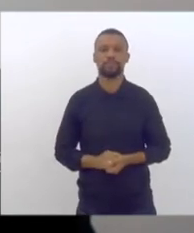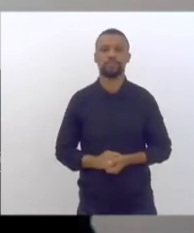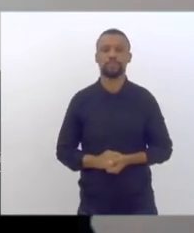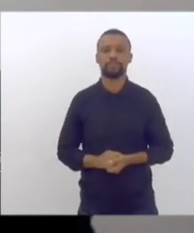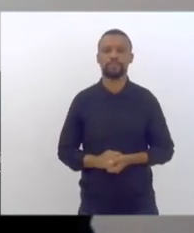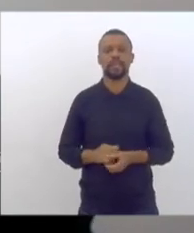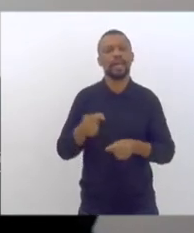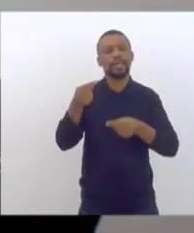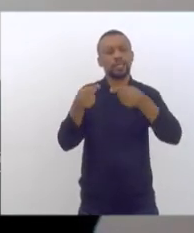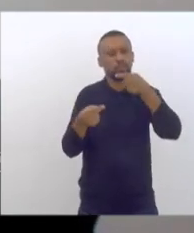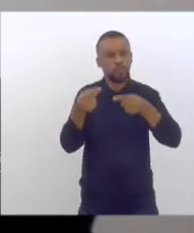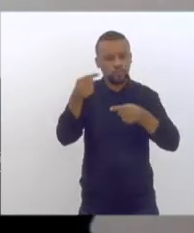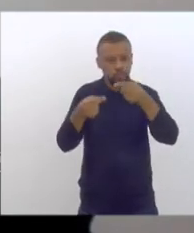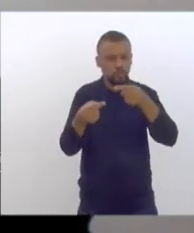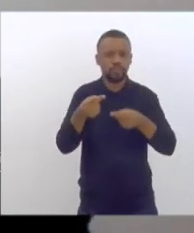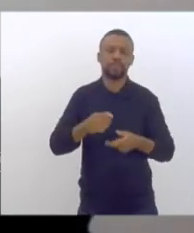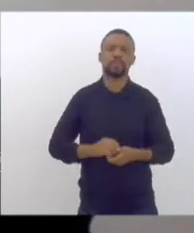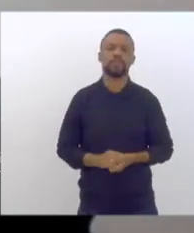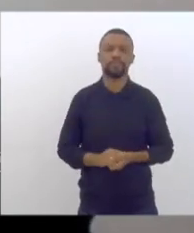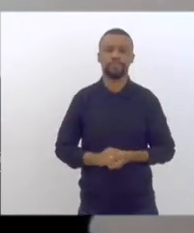e em discussão